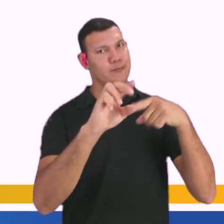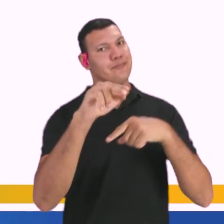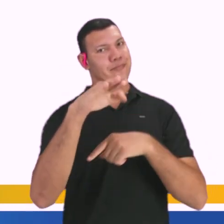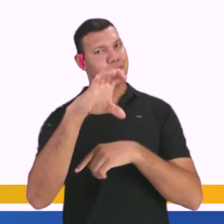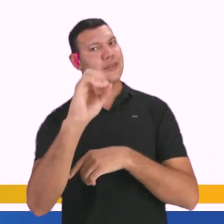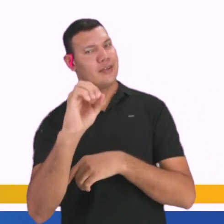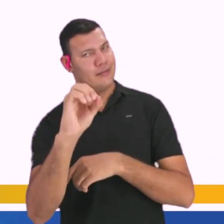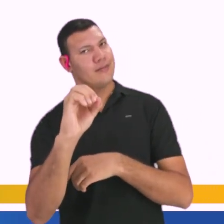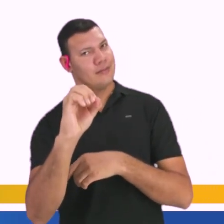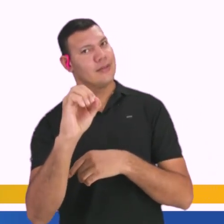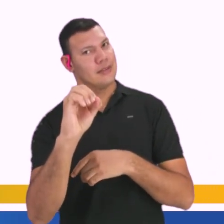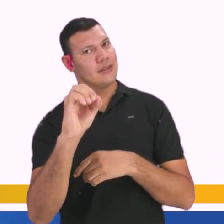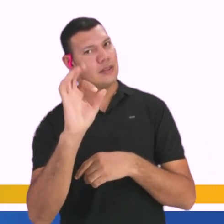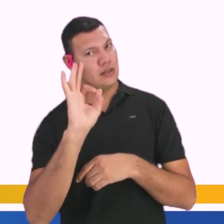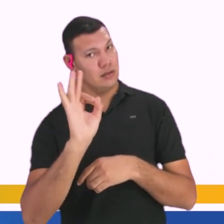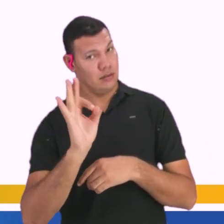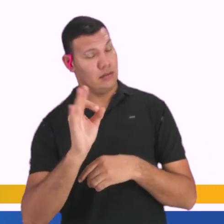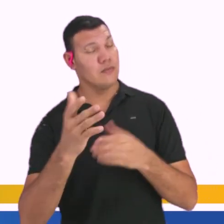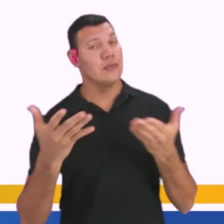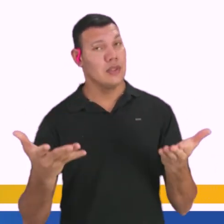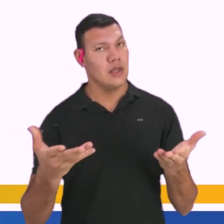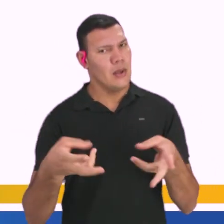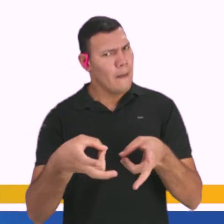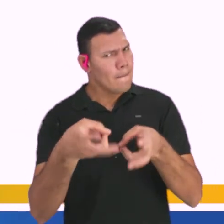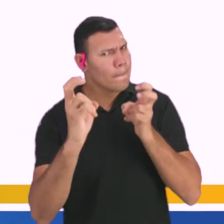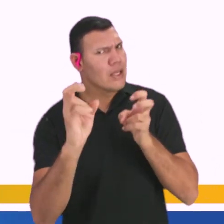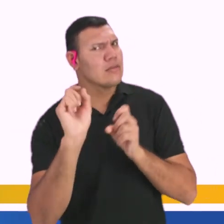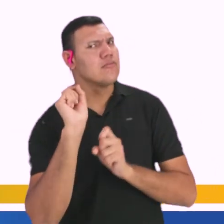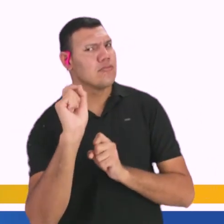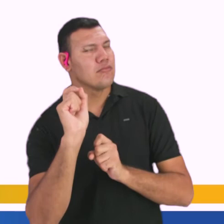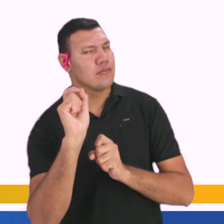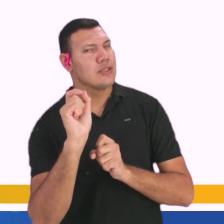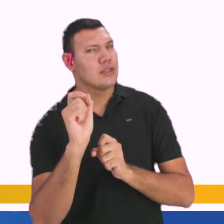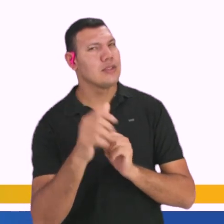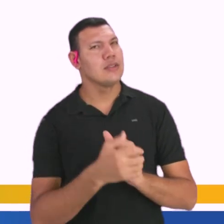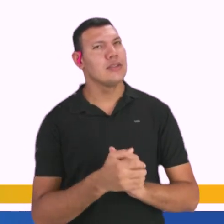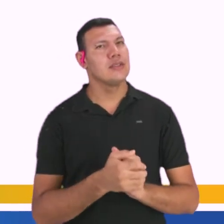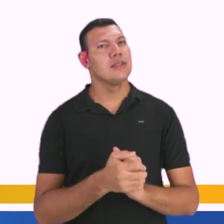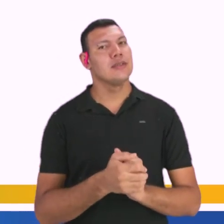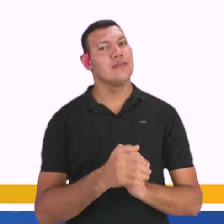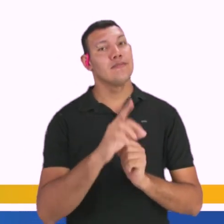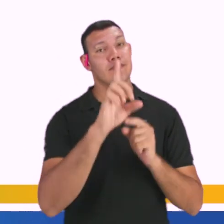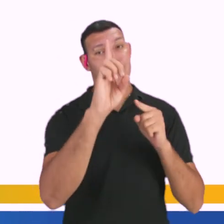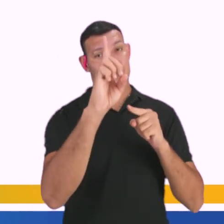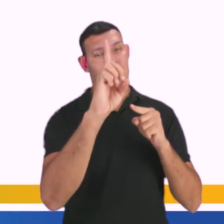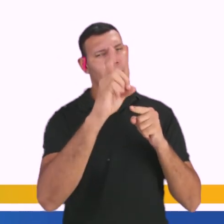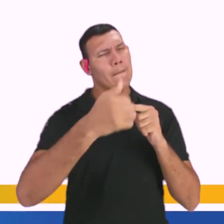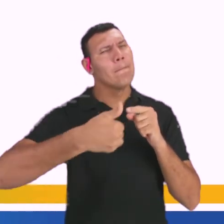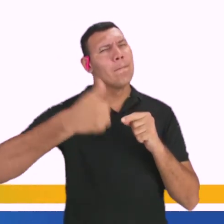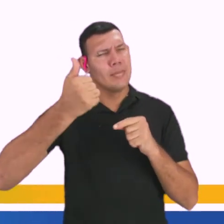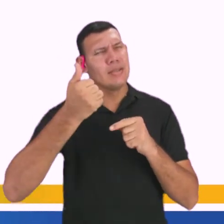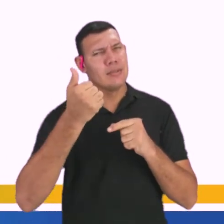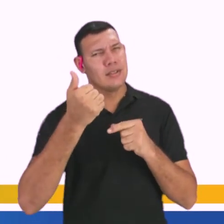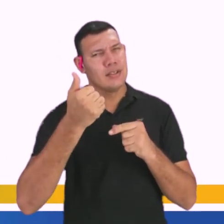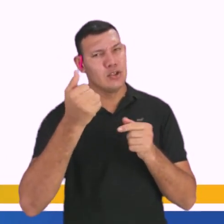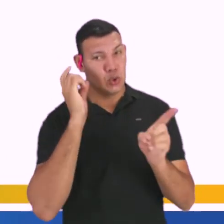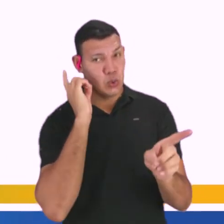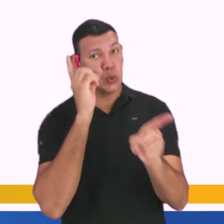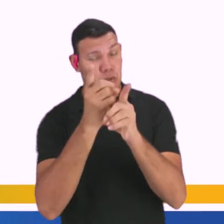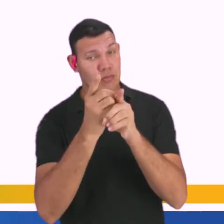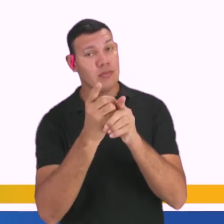igual a zero nós vamos igualar então percebo que é pegando lá o determinante na solução